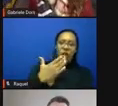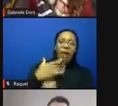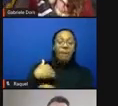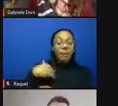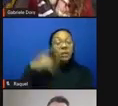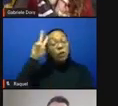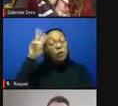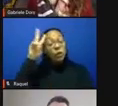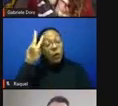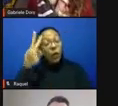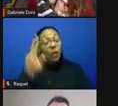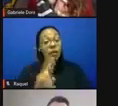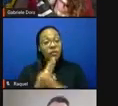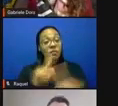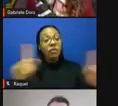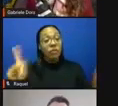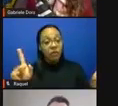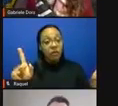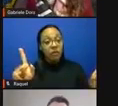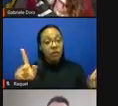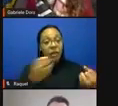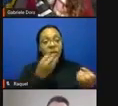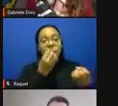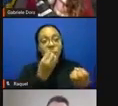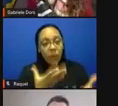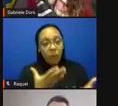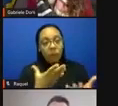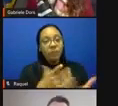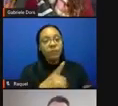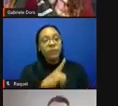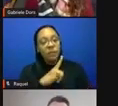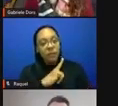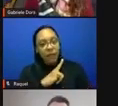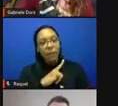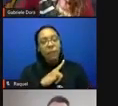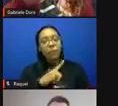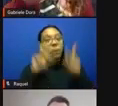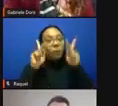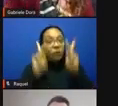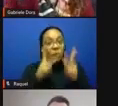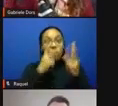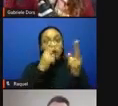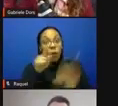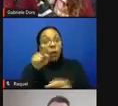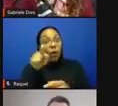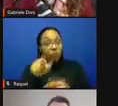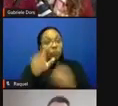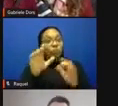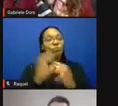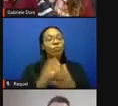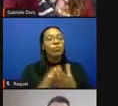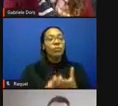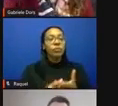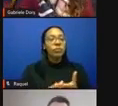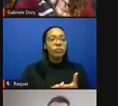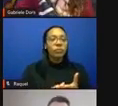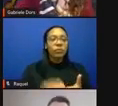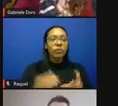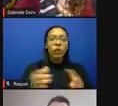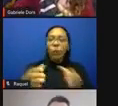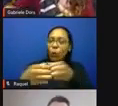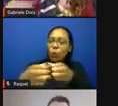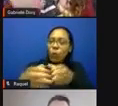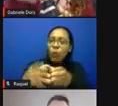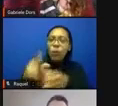que bom que hoje nós temos pessoas como você, pessoas como a sua